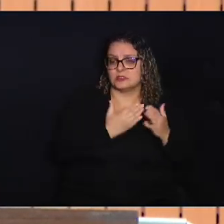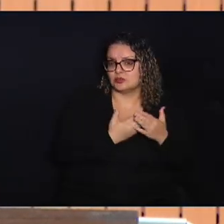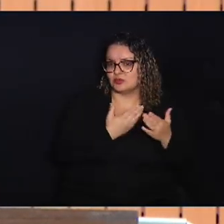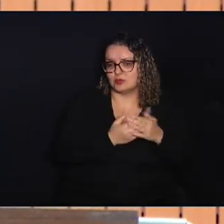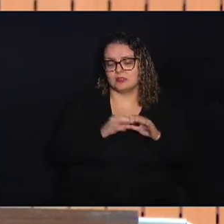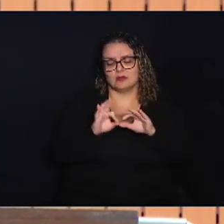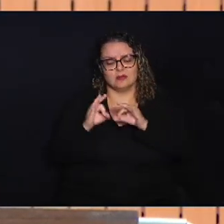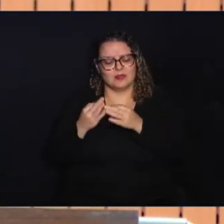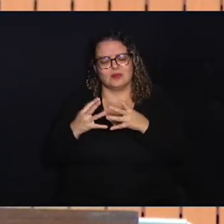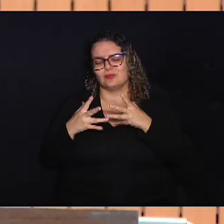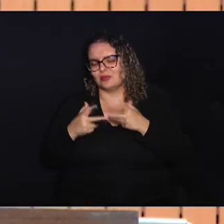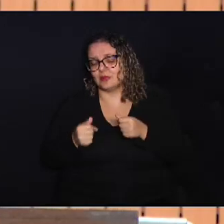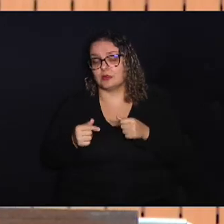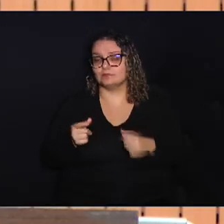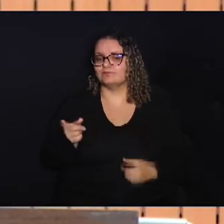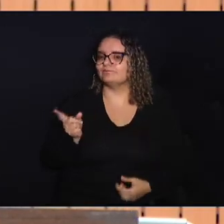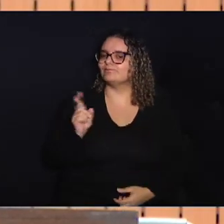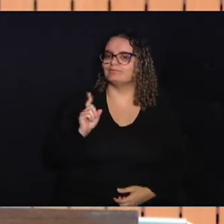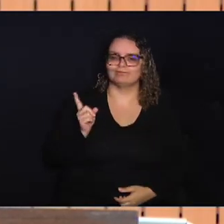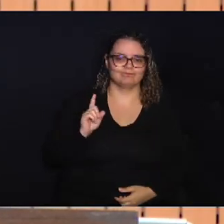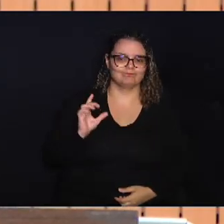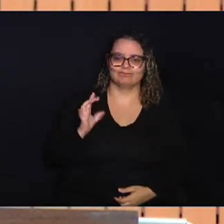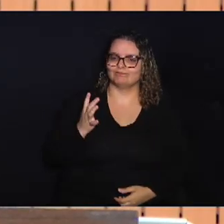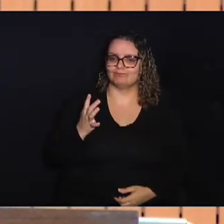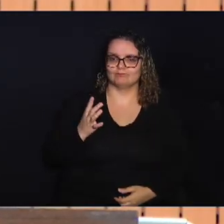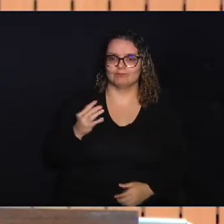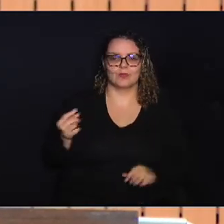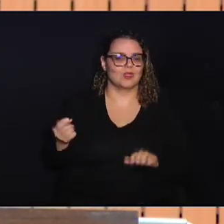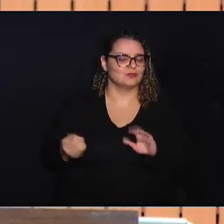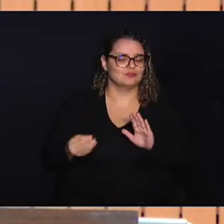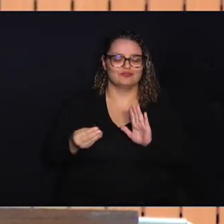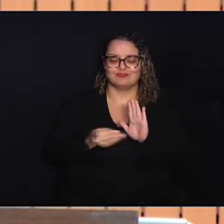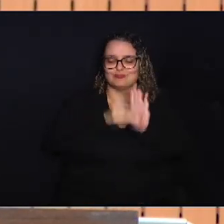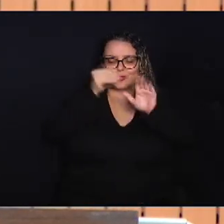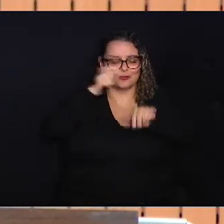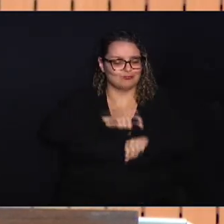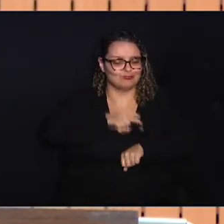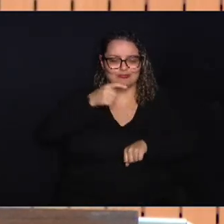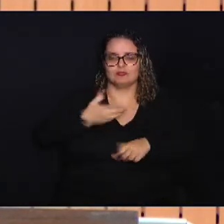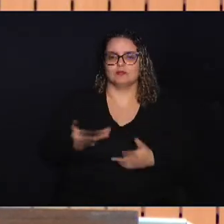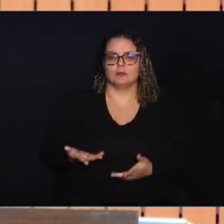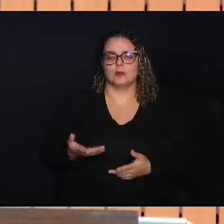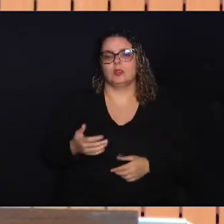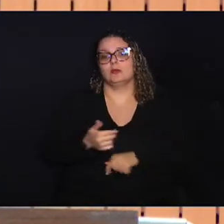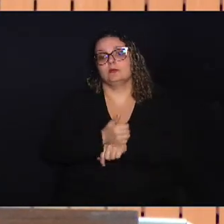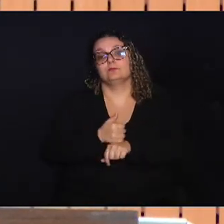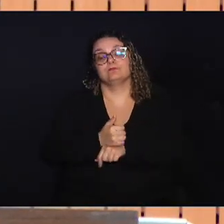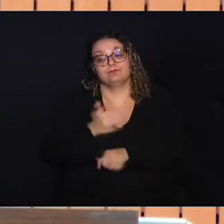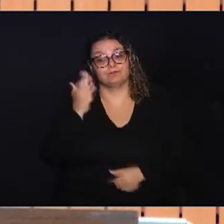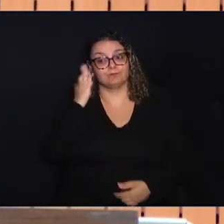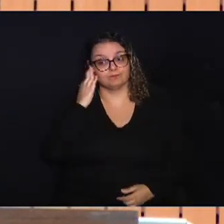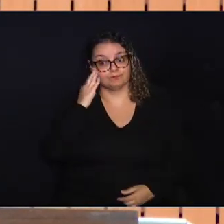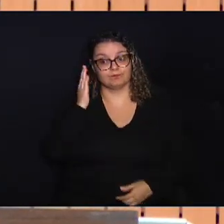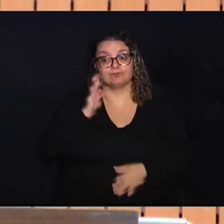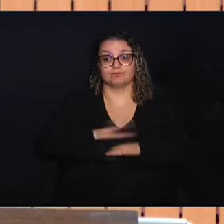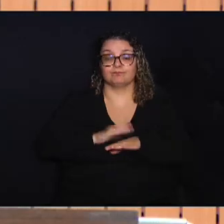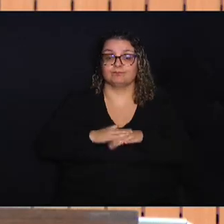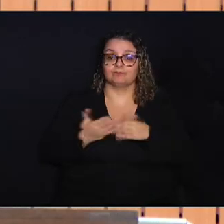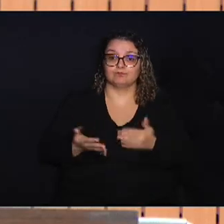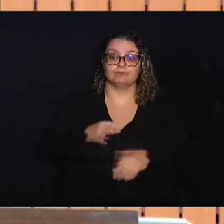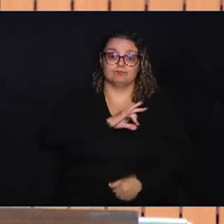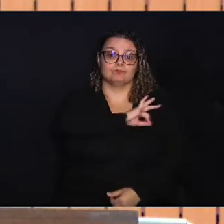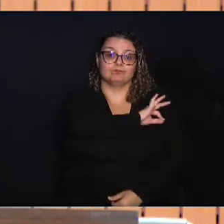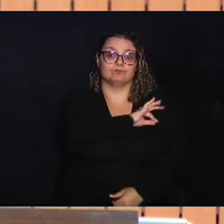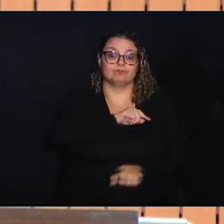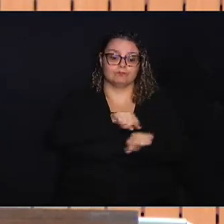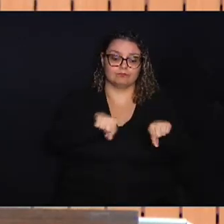mundo. Mas não é isso que está acontecendo. É de última hora que os profissionais ficam sabendo dessa ação da Prefeitura de